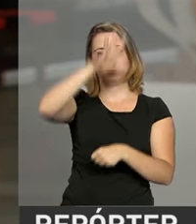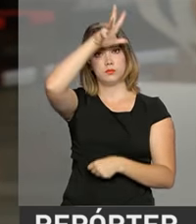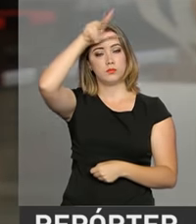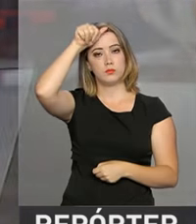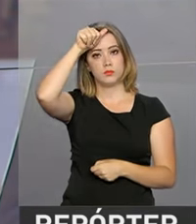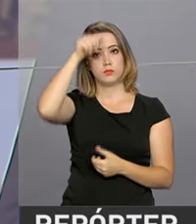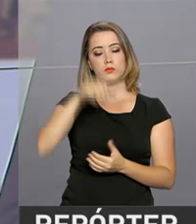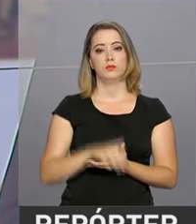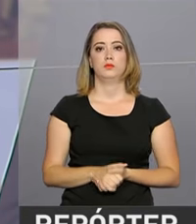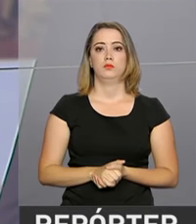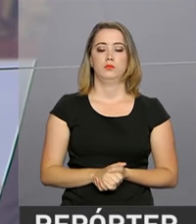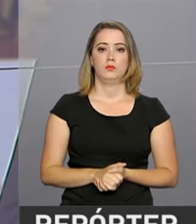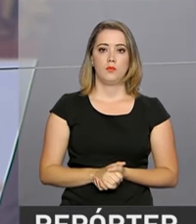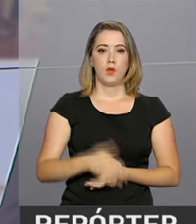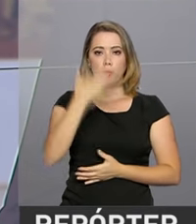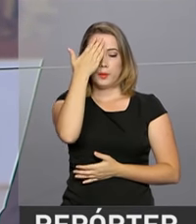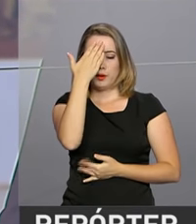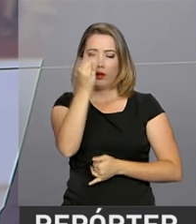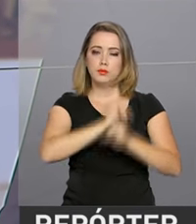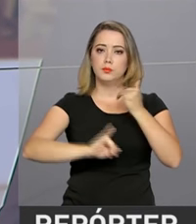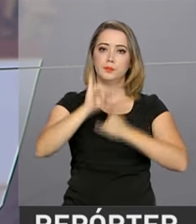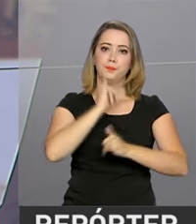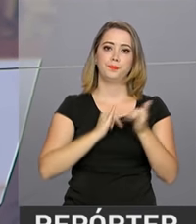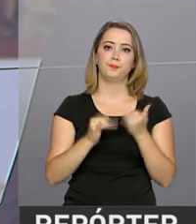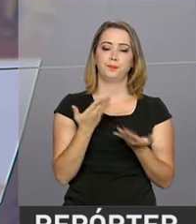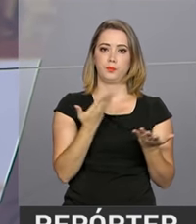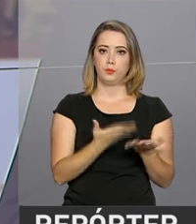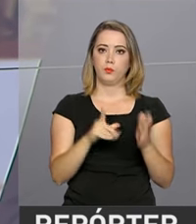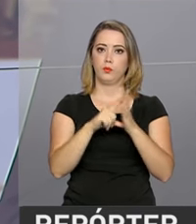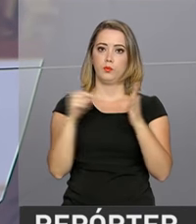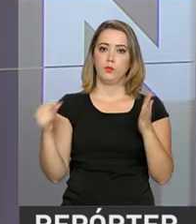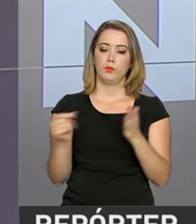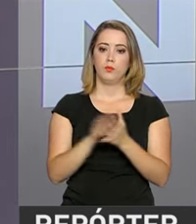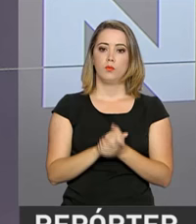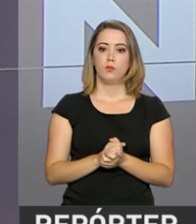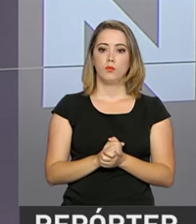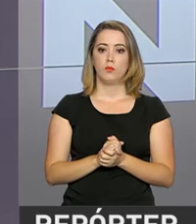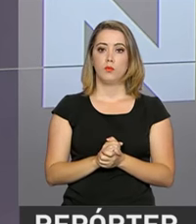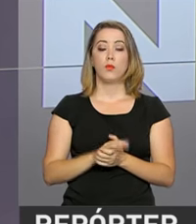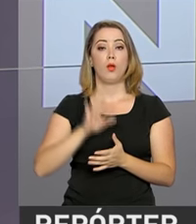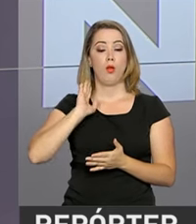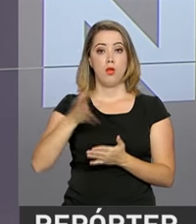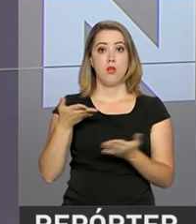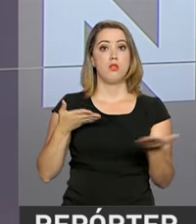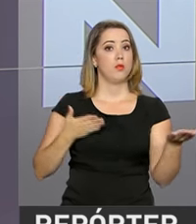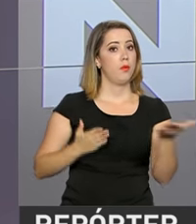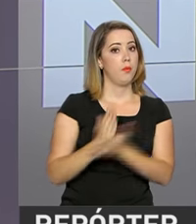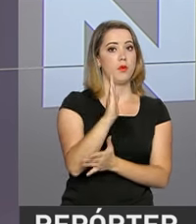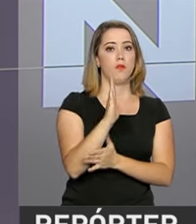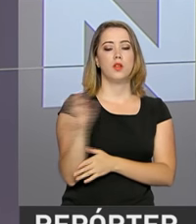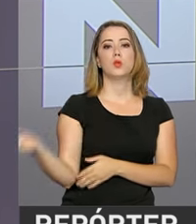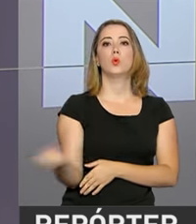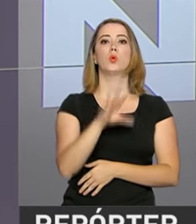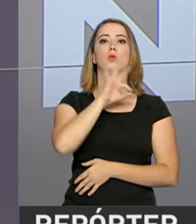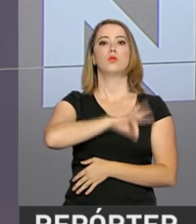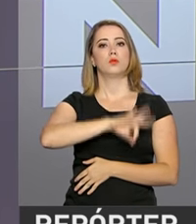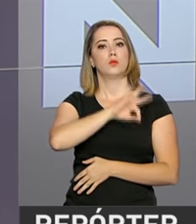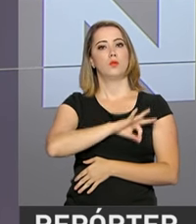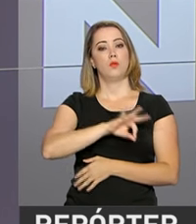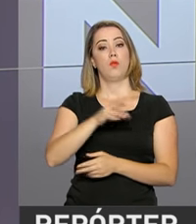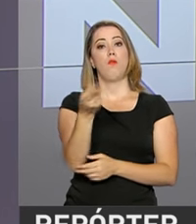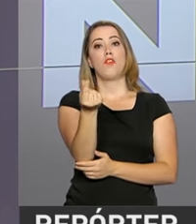estúdio Leandro tá ok Paulo obrigado pelas suas informações aí do Palácio Planalto e já está em vigor o novo salário mínimo no valor